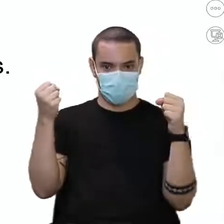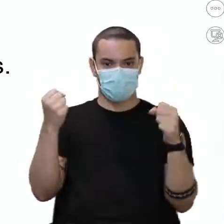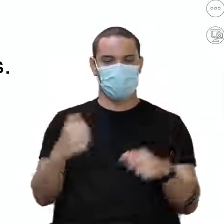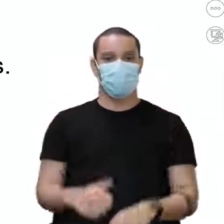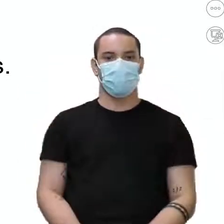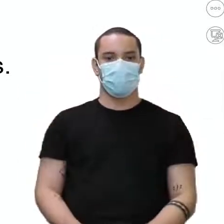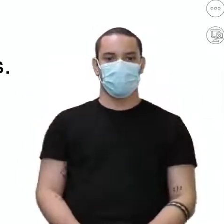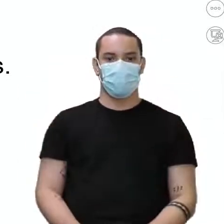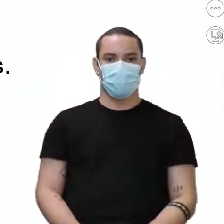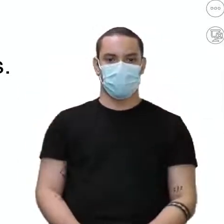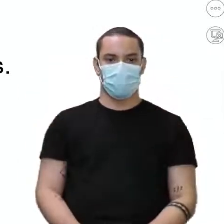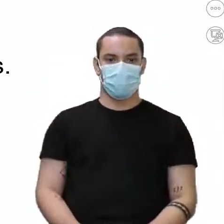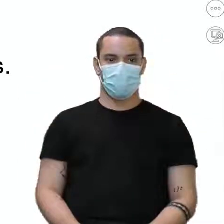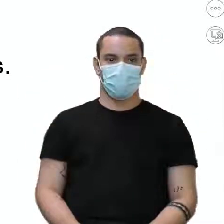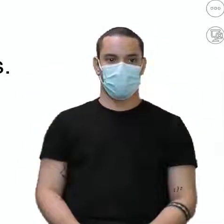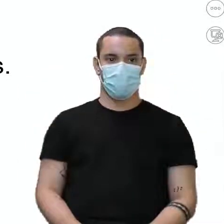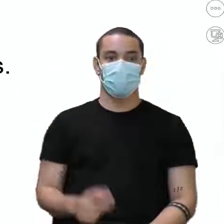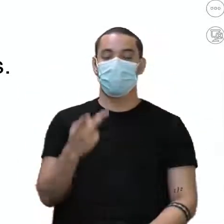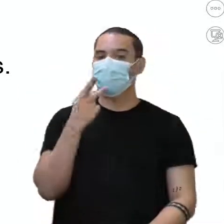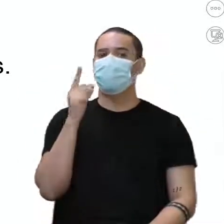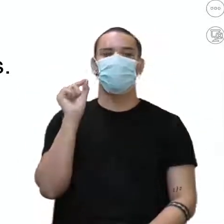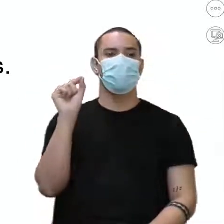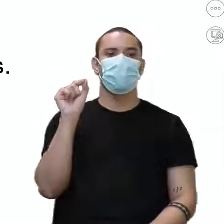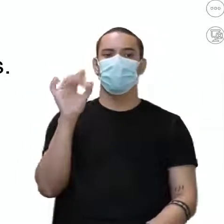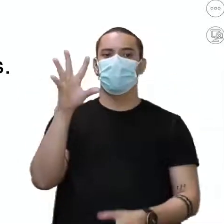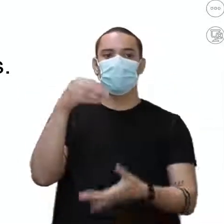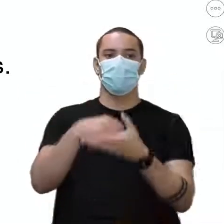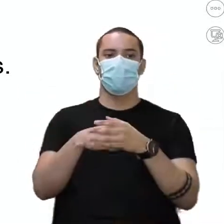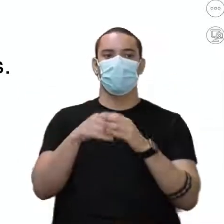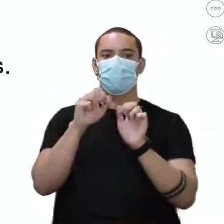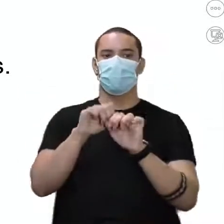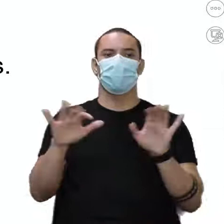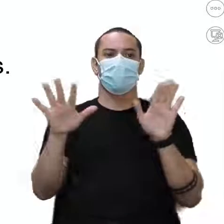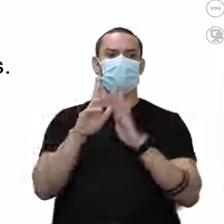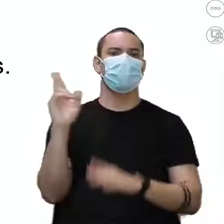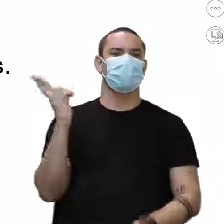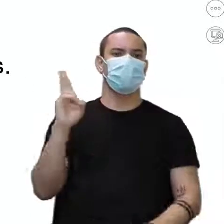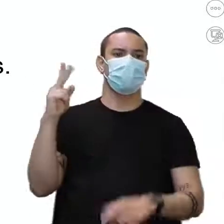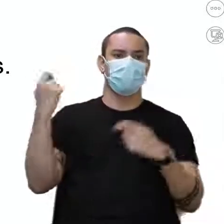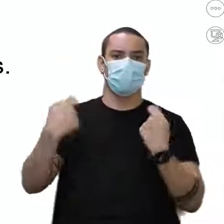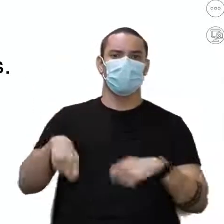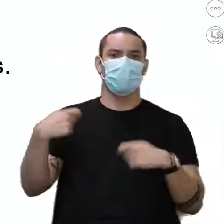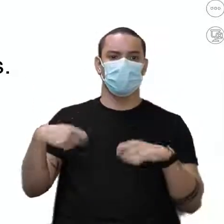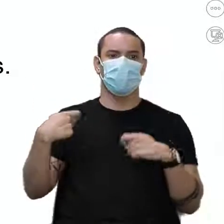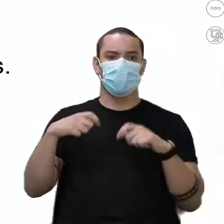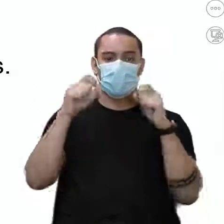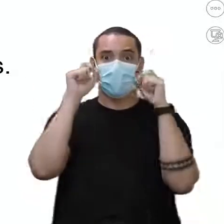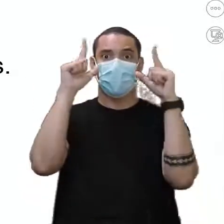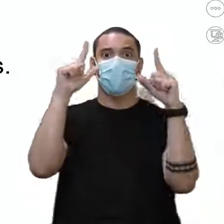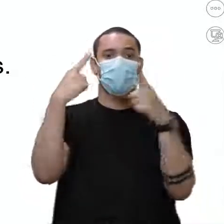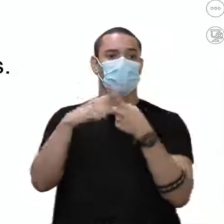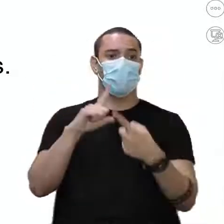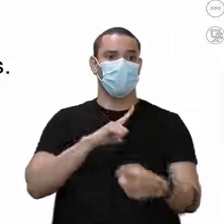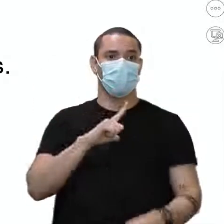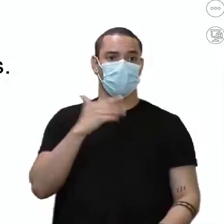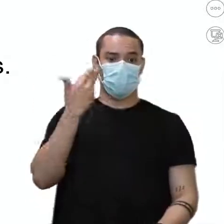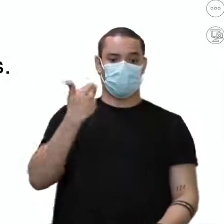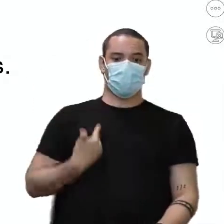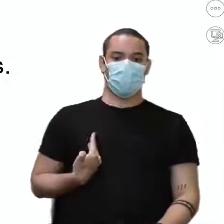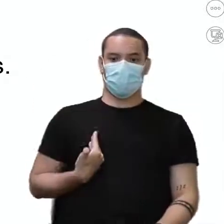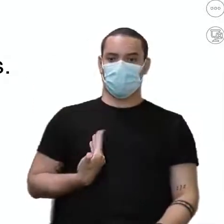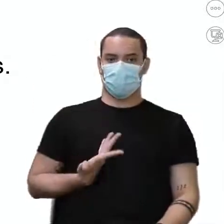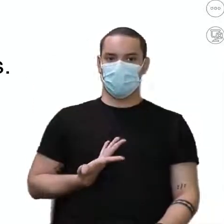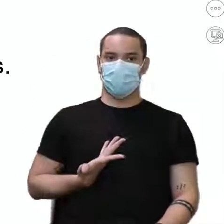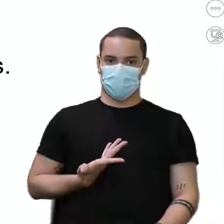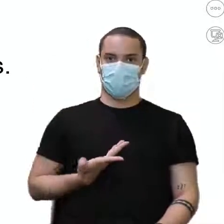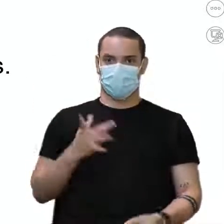gato. Então ele fala, who needs an alarm when you have me? Quem precisa de alarme quando você me tem, hã? Hã? E é